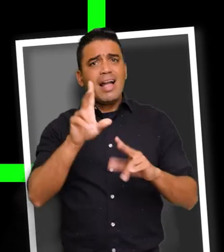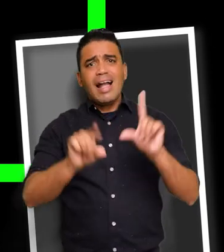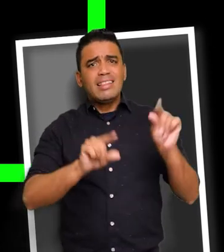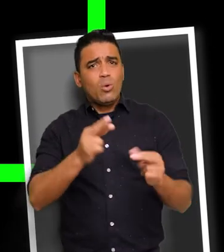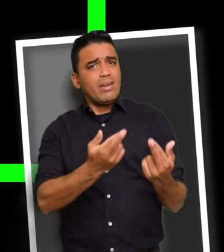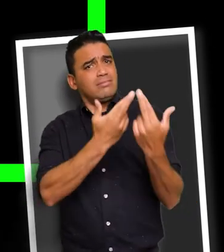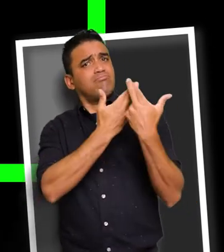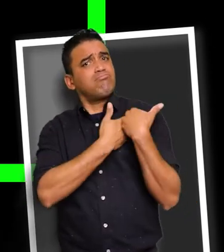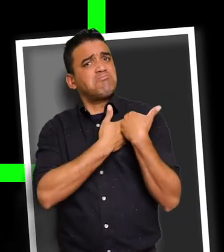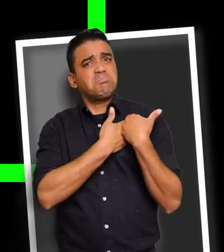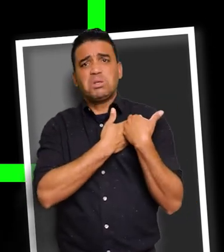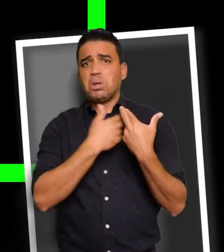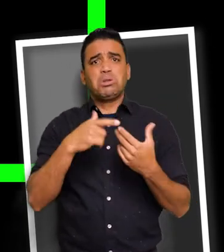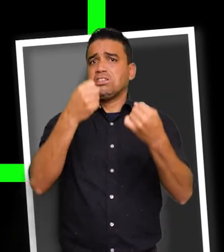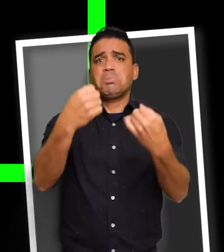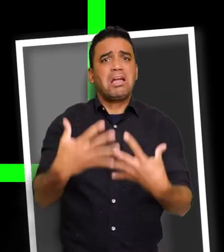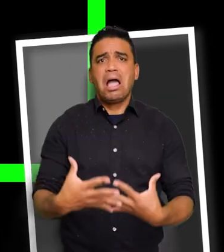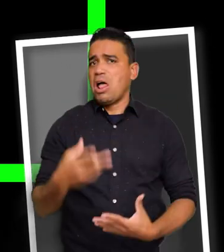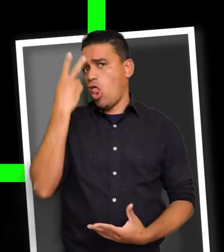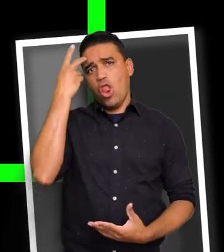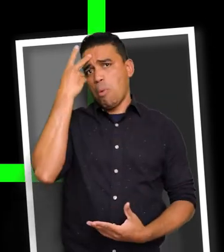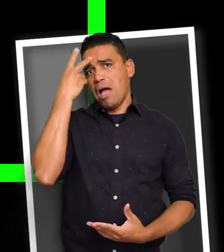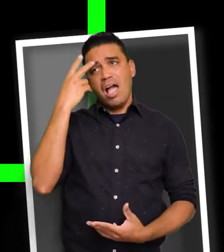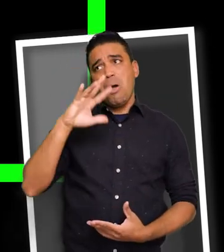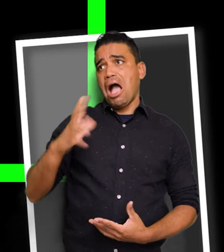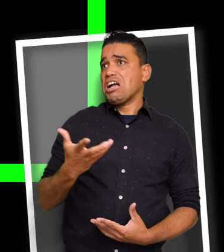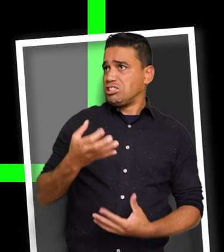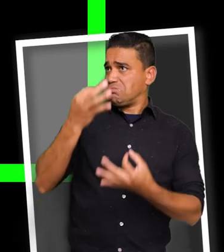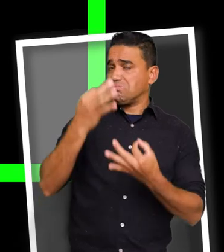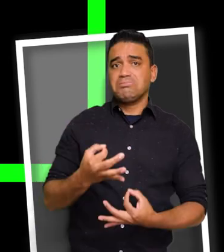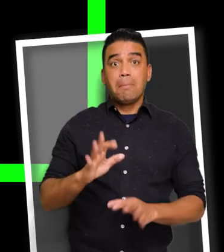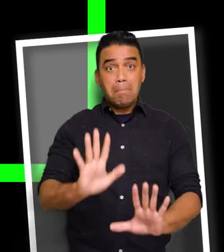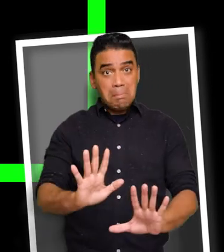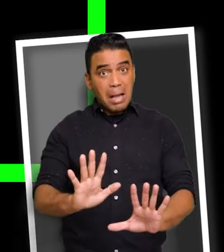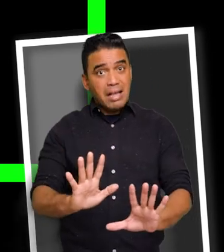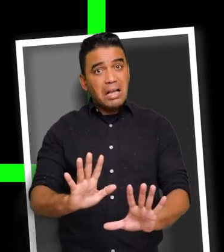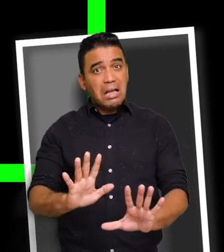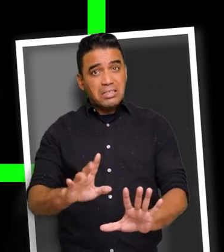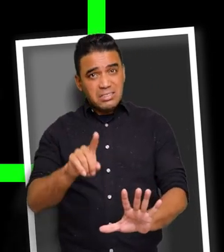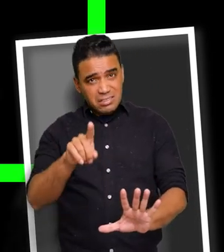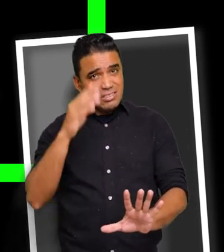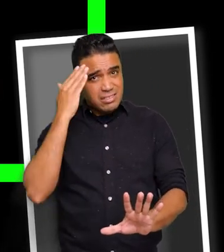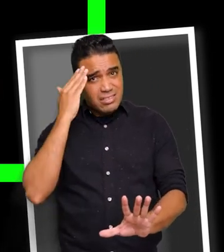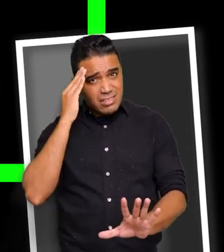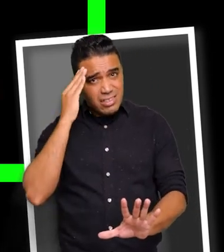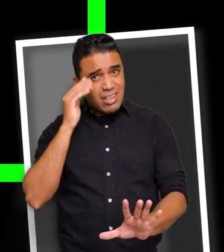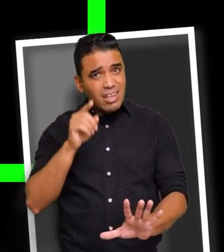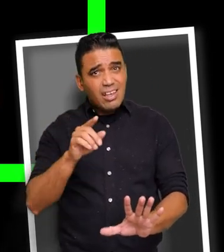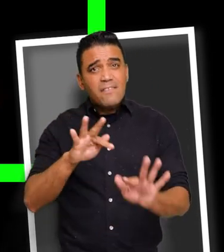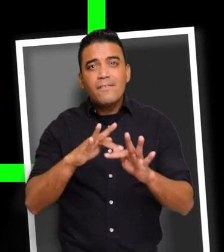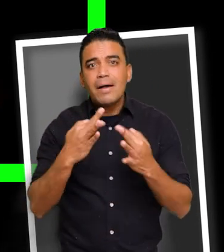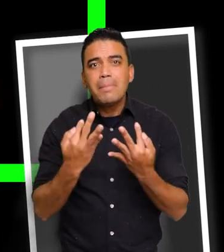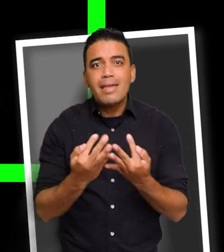serventia. Não há muito o que explicar, não. Coisa corriqueira que muita gente acha que é certo. Agora, sem nada. Somos a